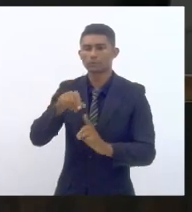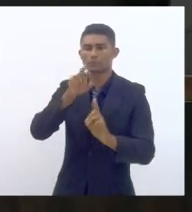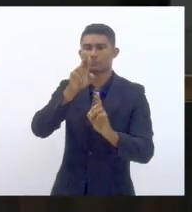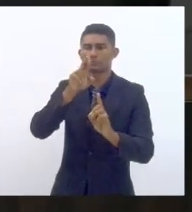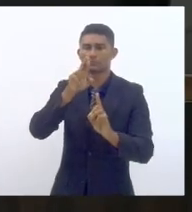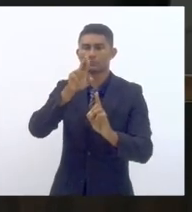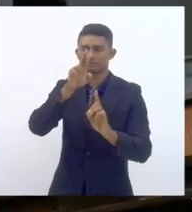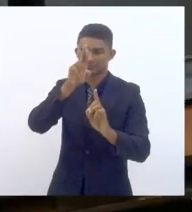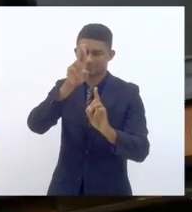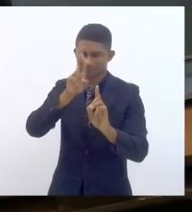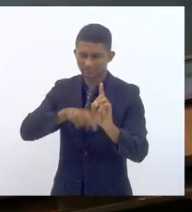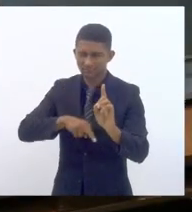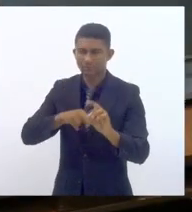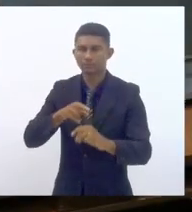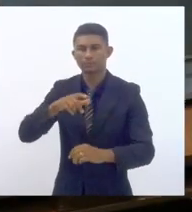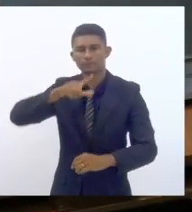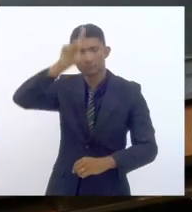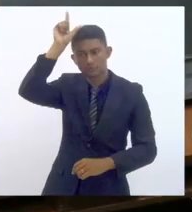Paulo.